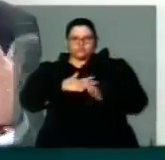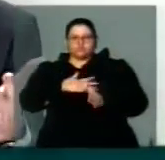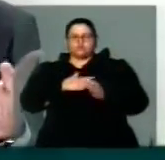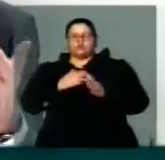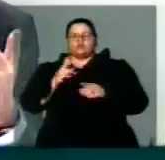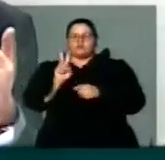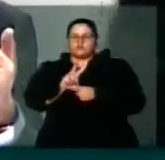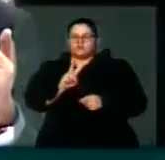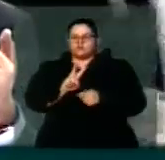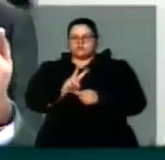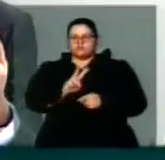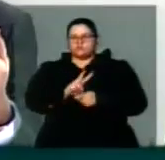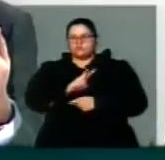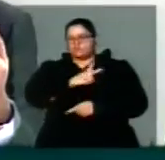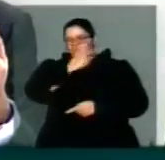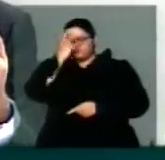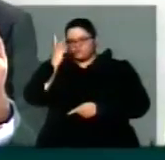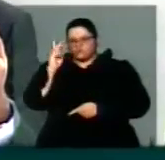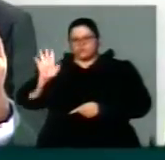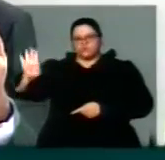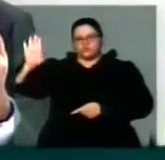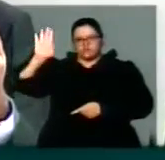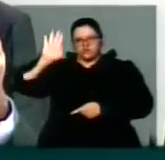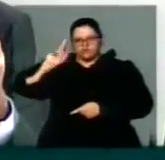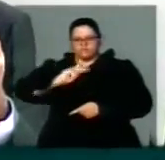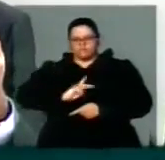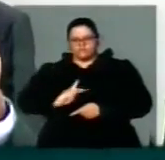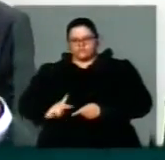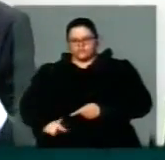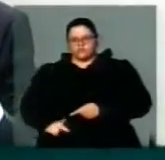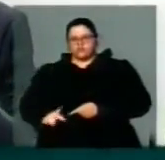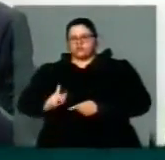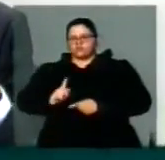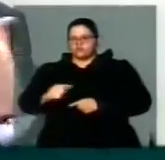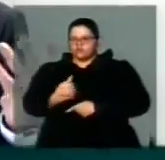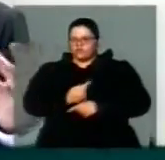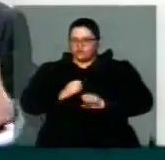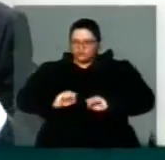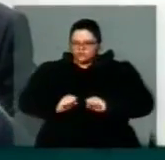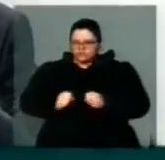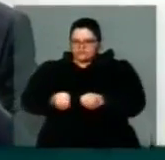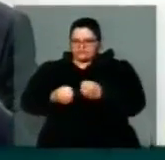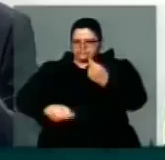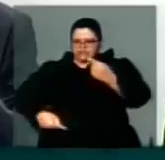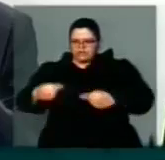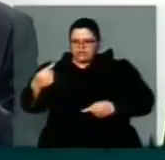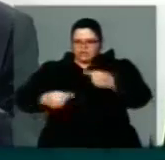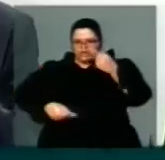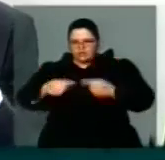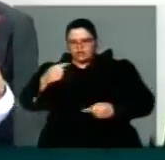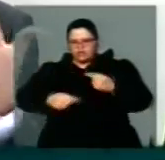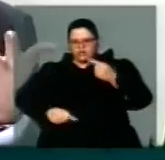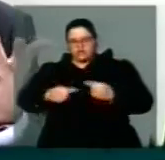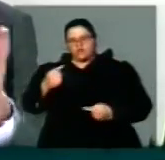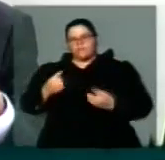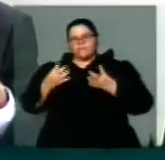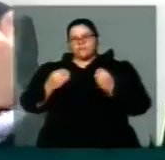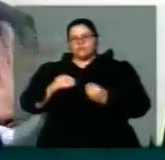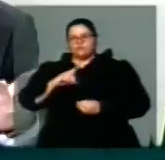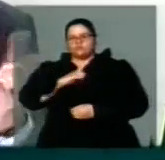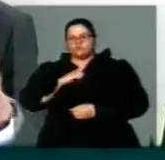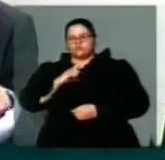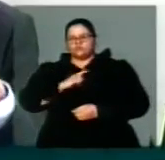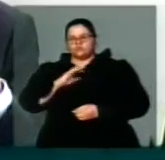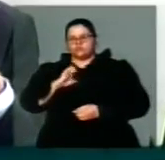presidente, enfrentamos uma convenção duríssima internamente partidária, que foi objeto de várias matérias. Havia o